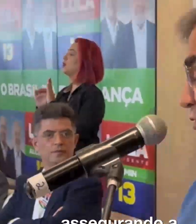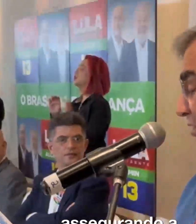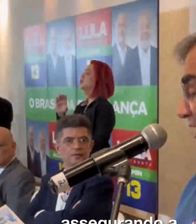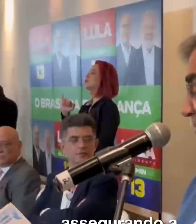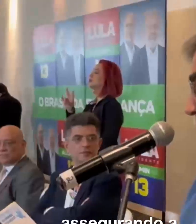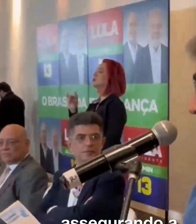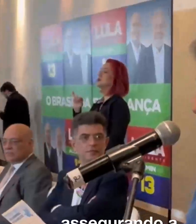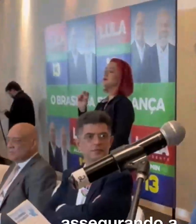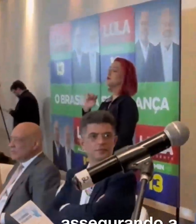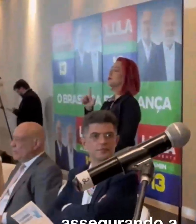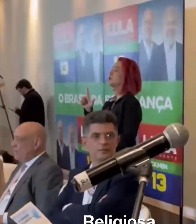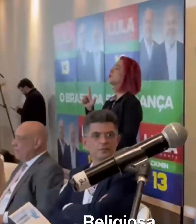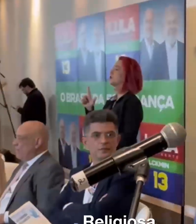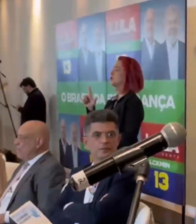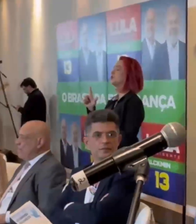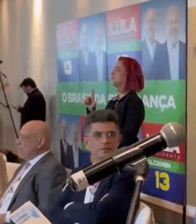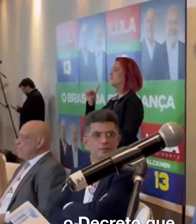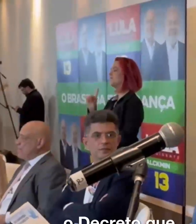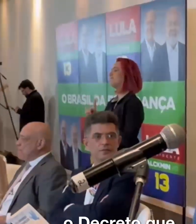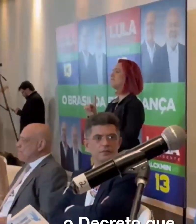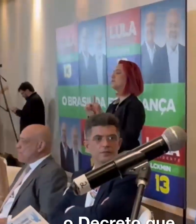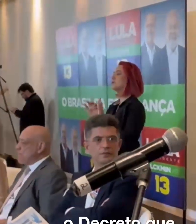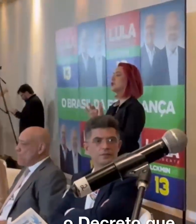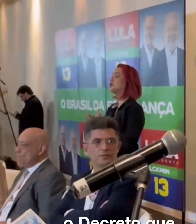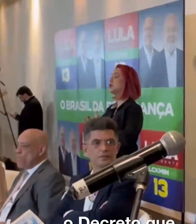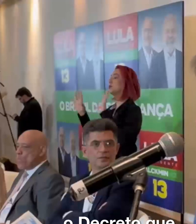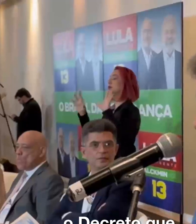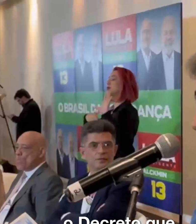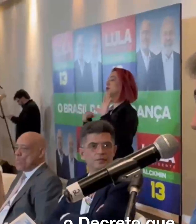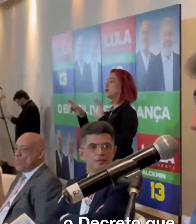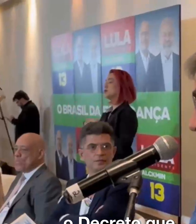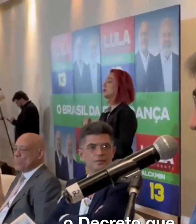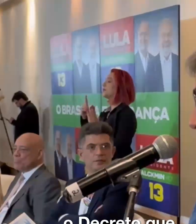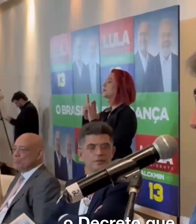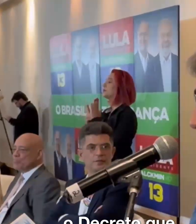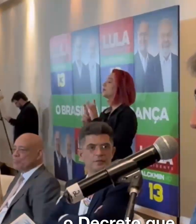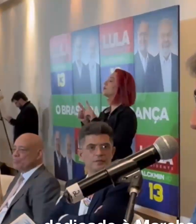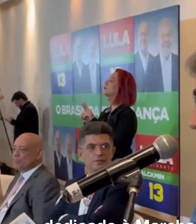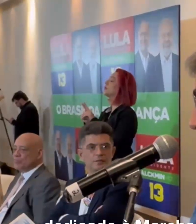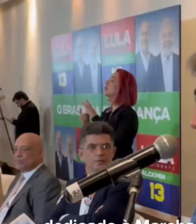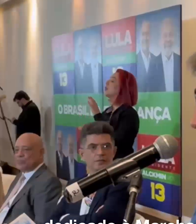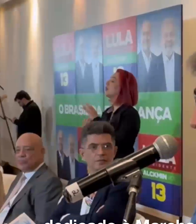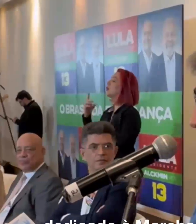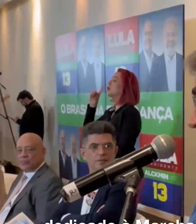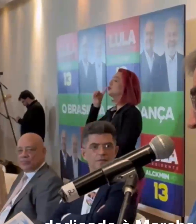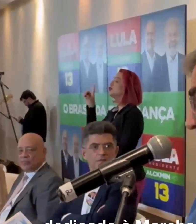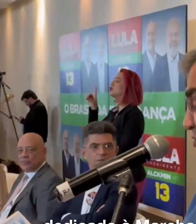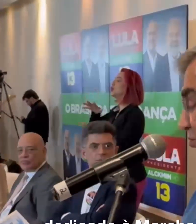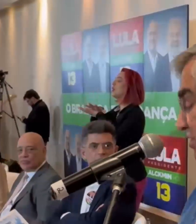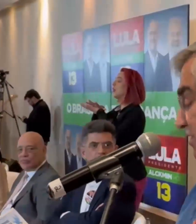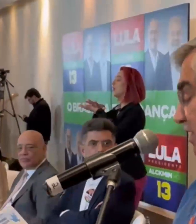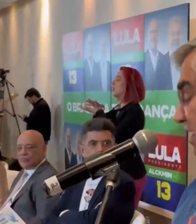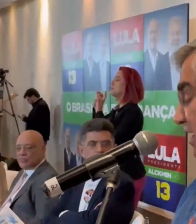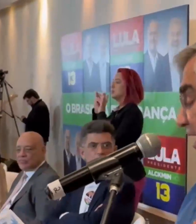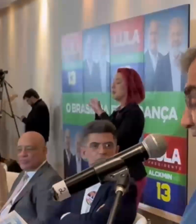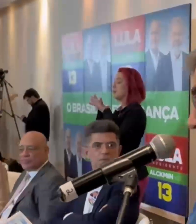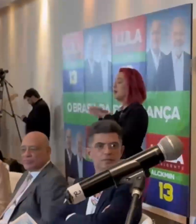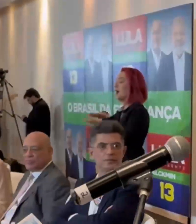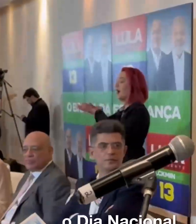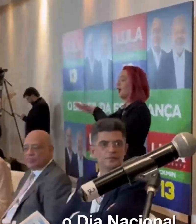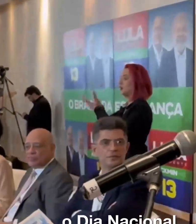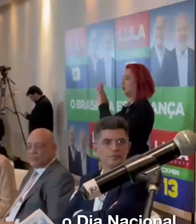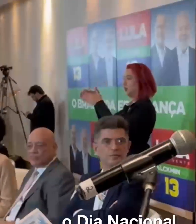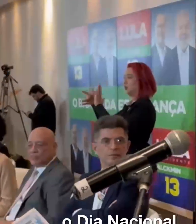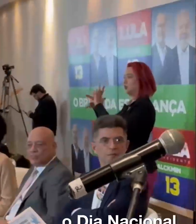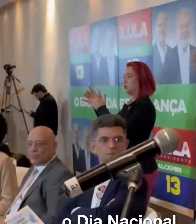assegurando a liberdade religiosa no Brasil o Decreto que criou o dia dedicado a marcha para Jesus e ainda